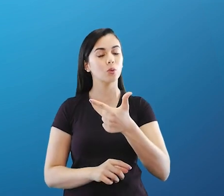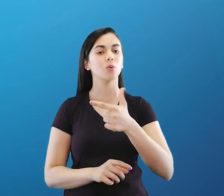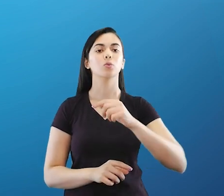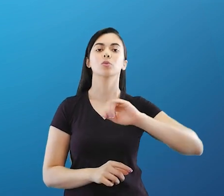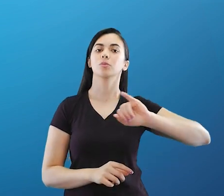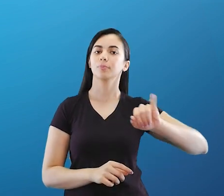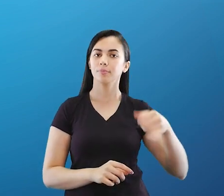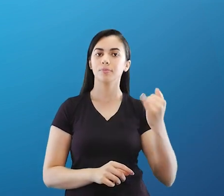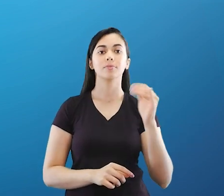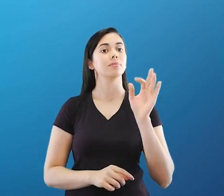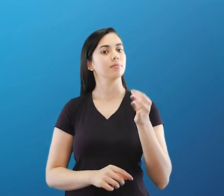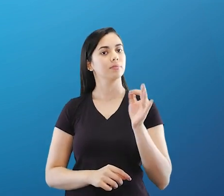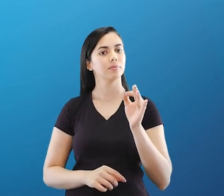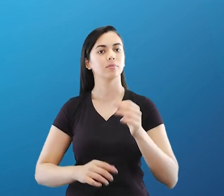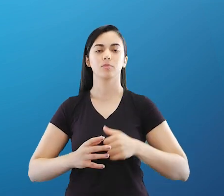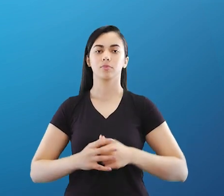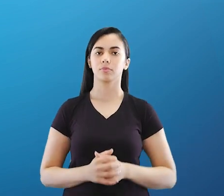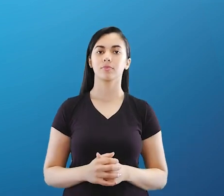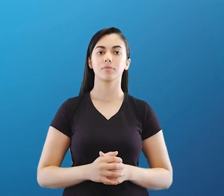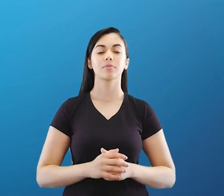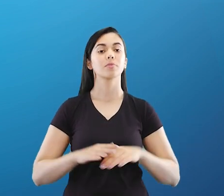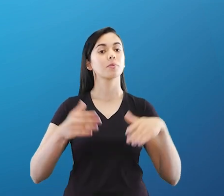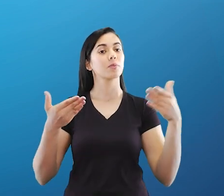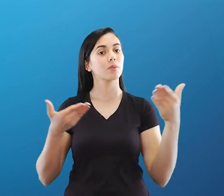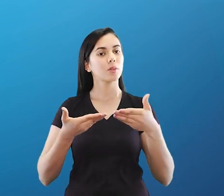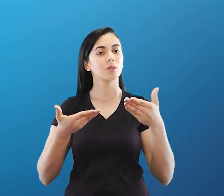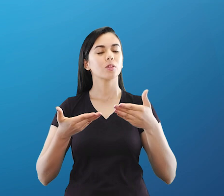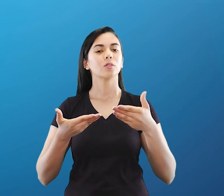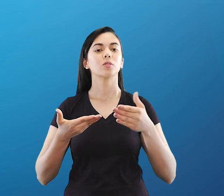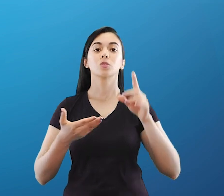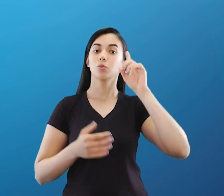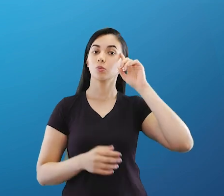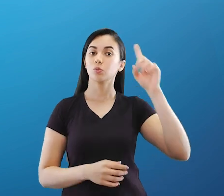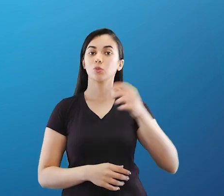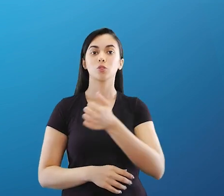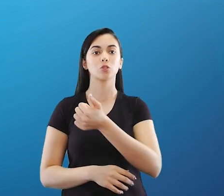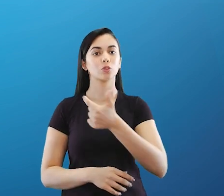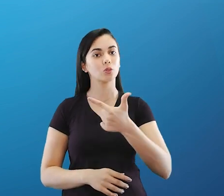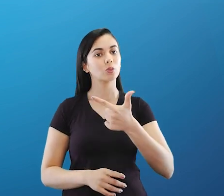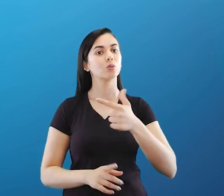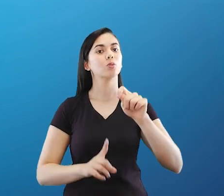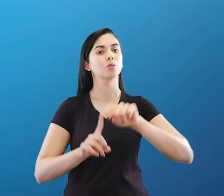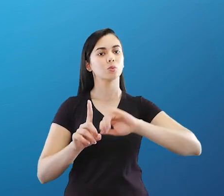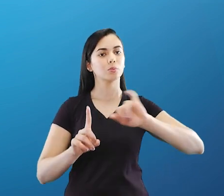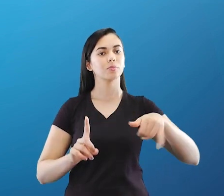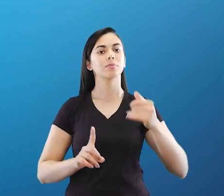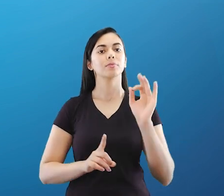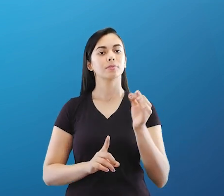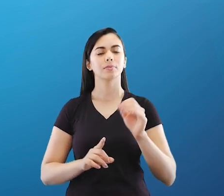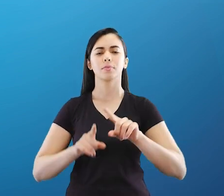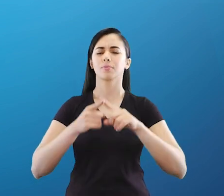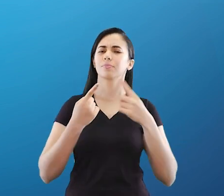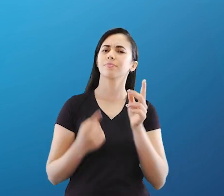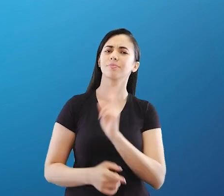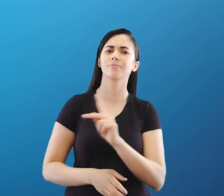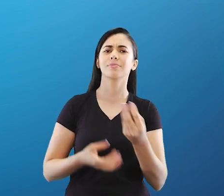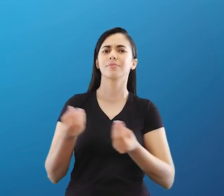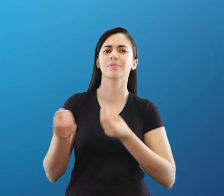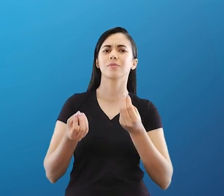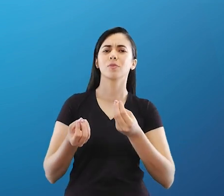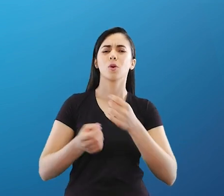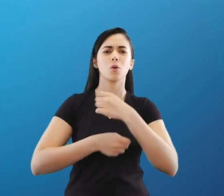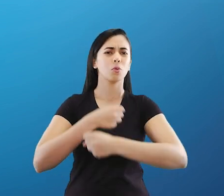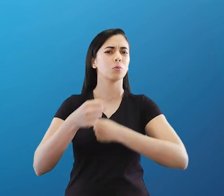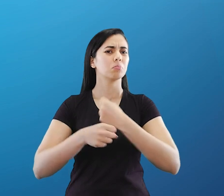Essa informação ela foi atualizada nesse dia. E aí você fala assim, mas professor, o ano nem acabou e ele